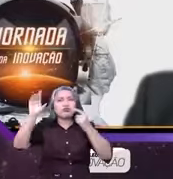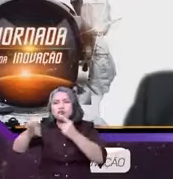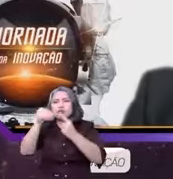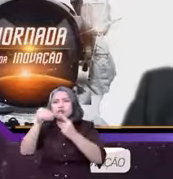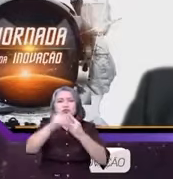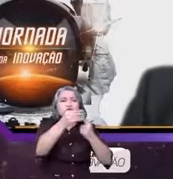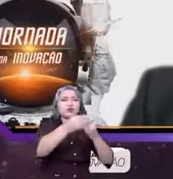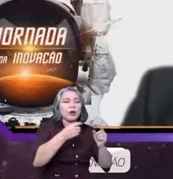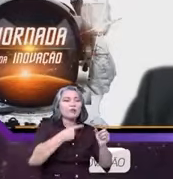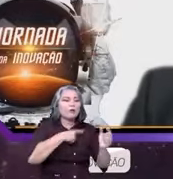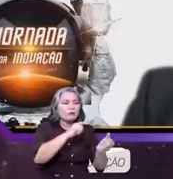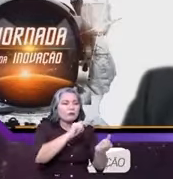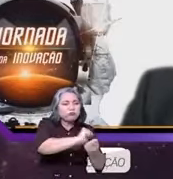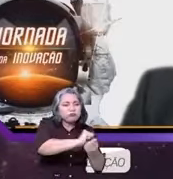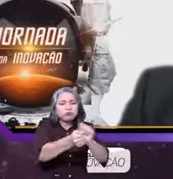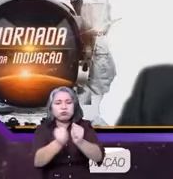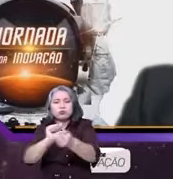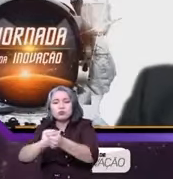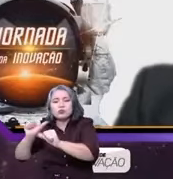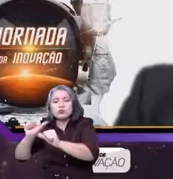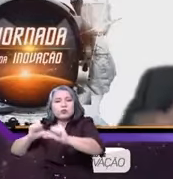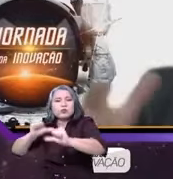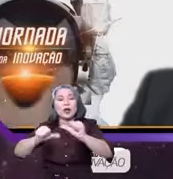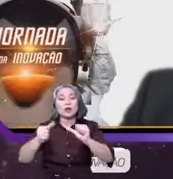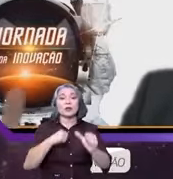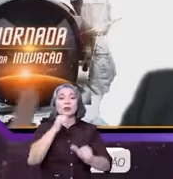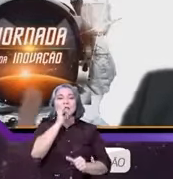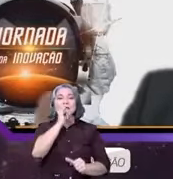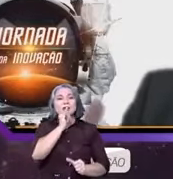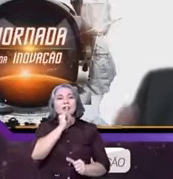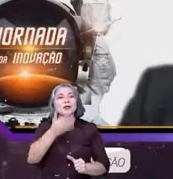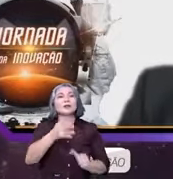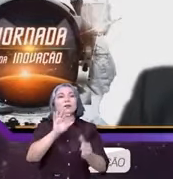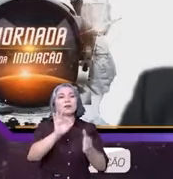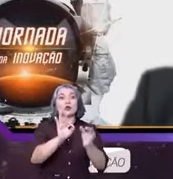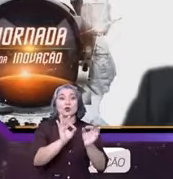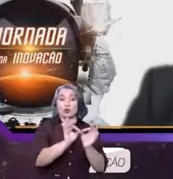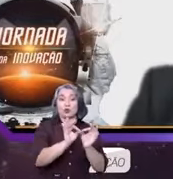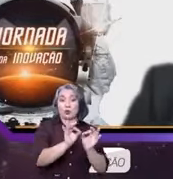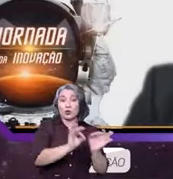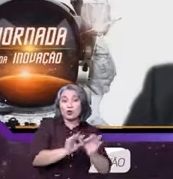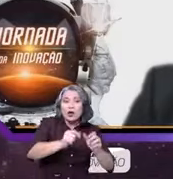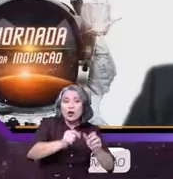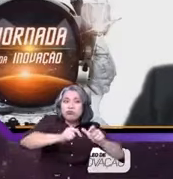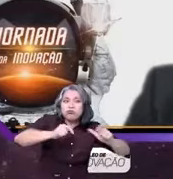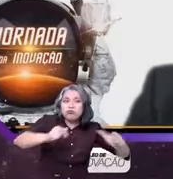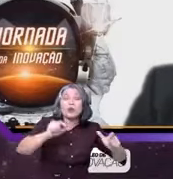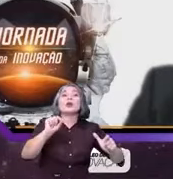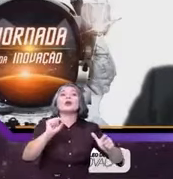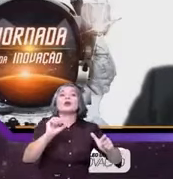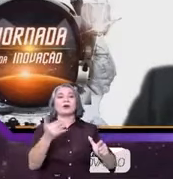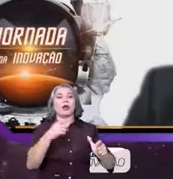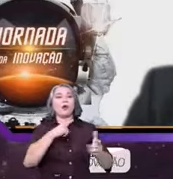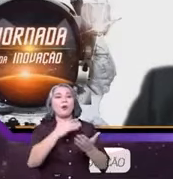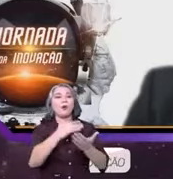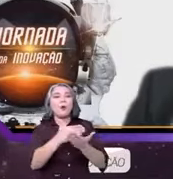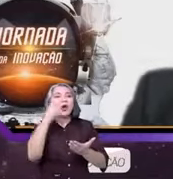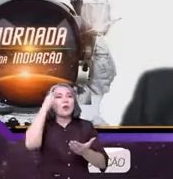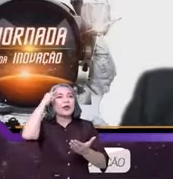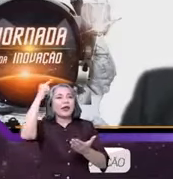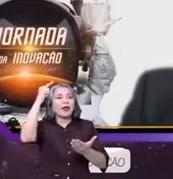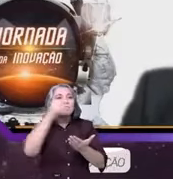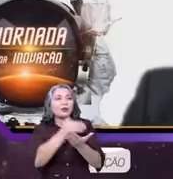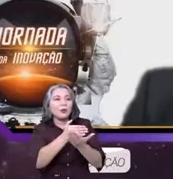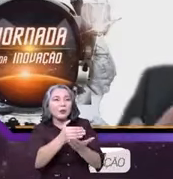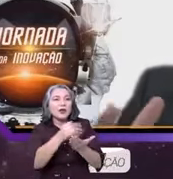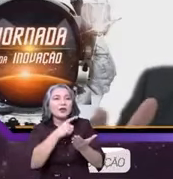acontecendo. Então, dentro desse modelo de um projeto grande, o que acontece? Eu começo com uma ideia inicial, eu vendo